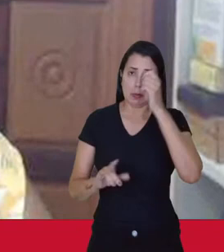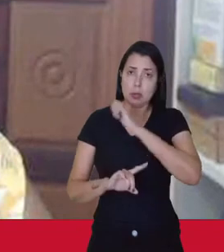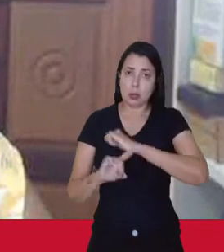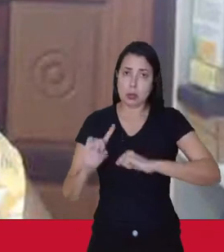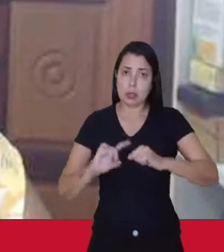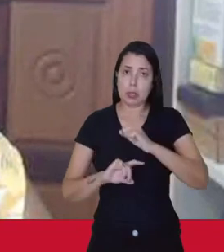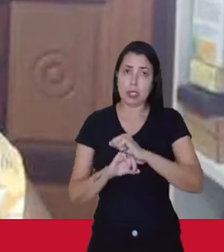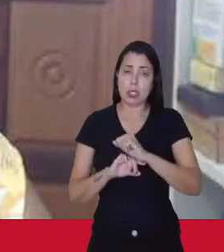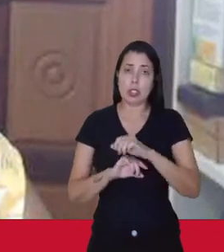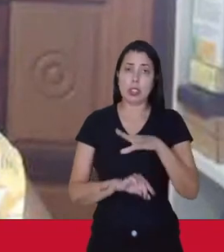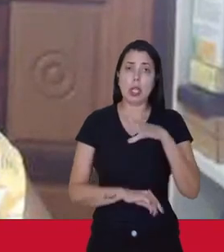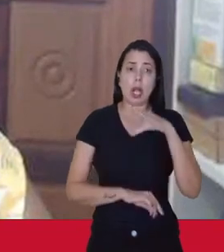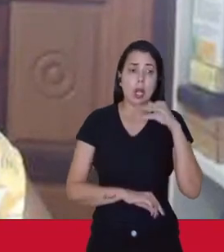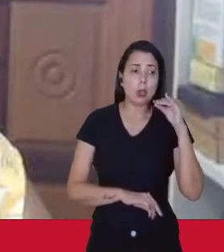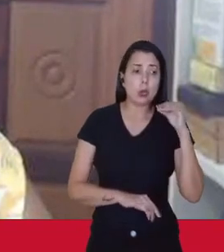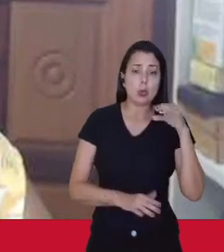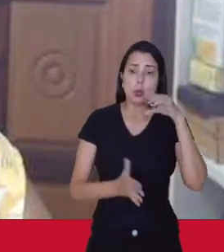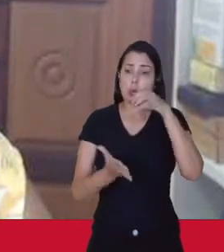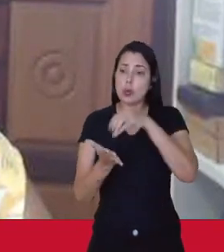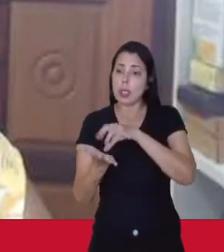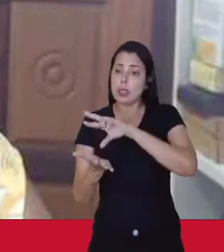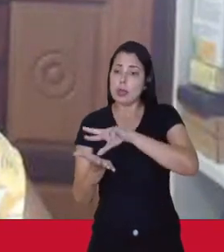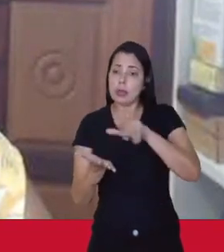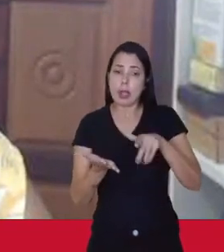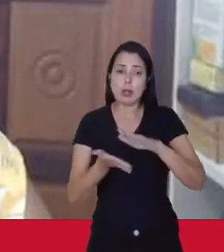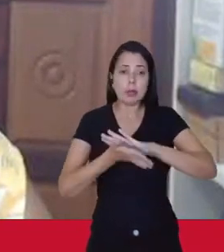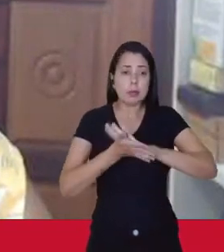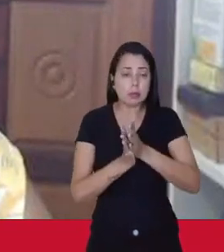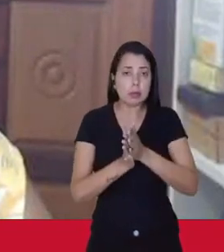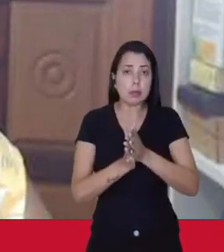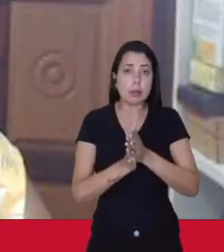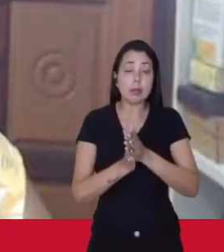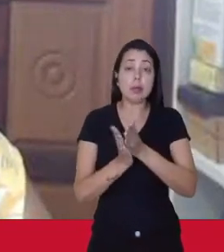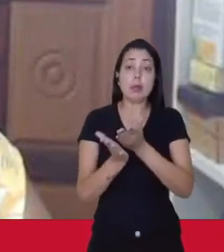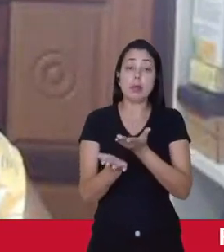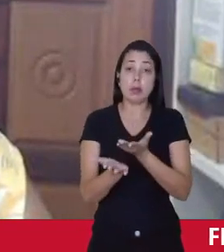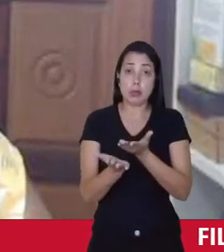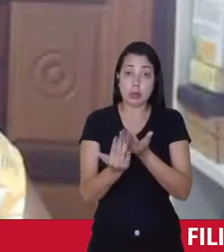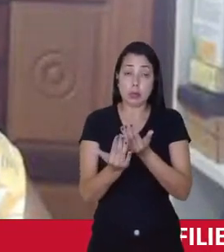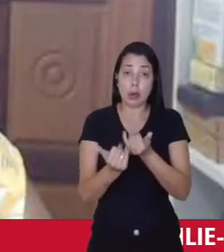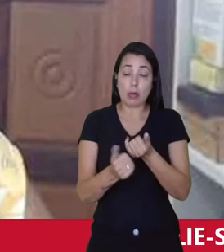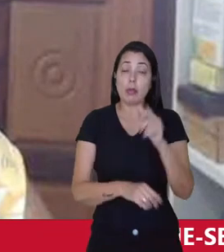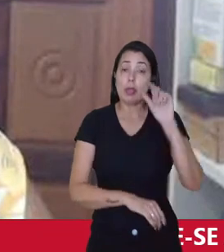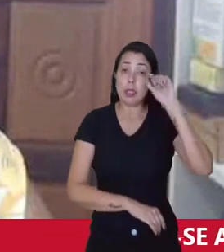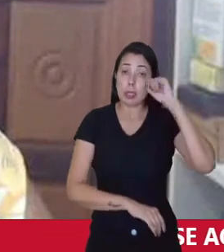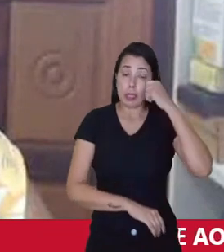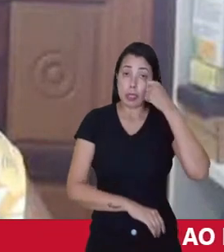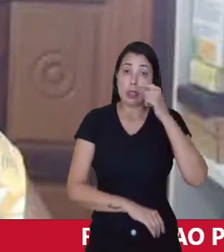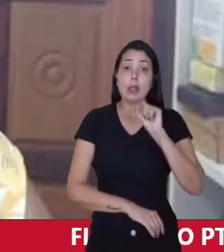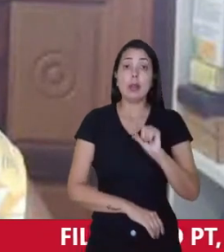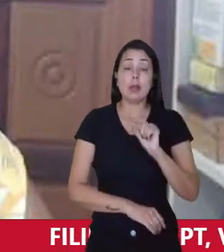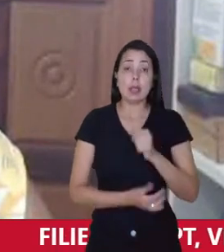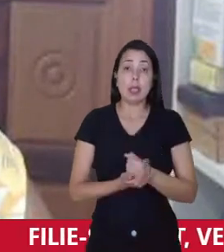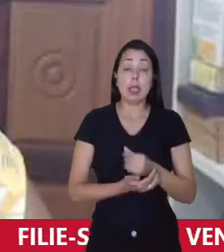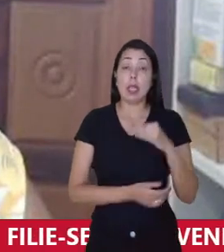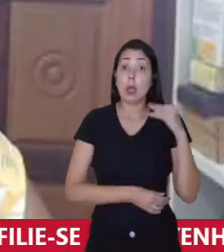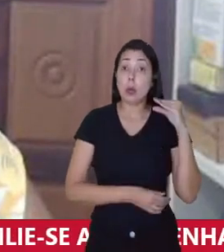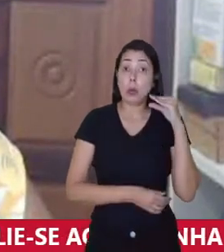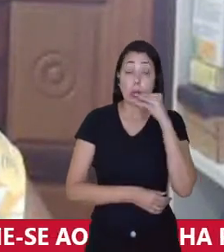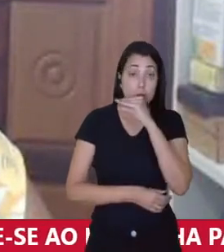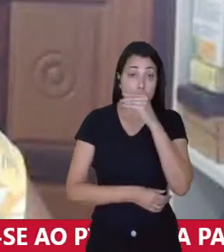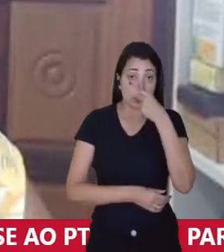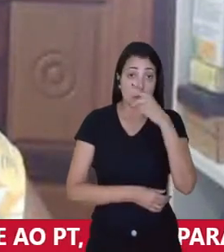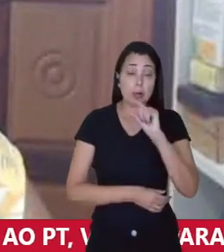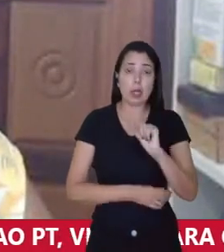sociedade adultocêntrica e com tantos preconceitos. A infância negra, ela é urgente